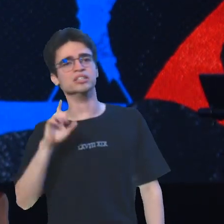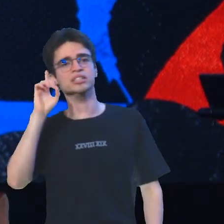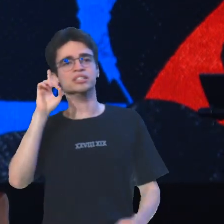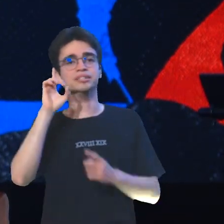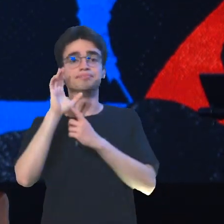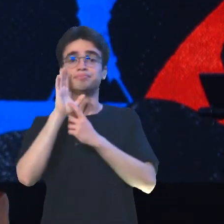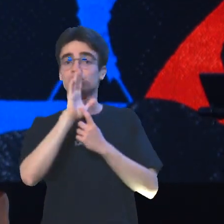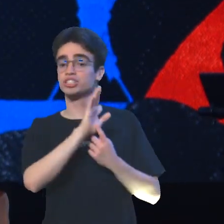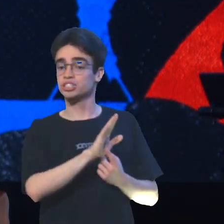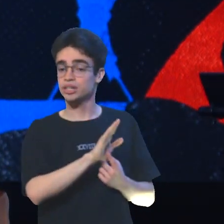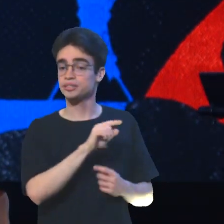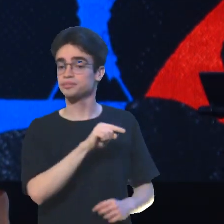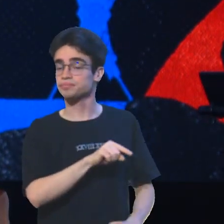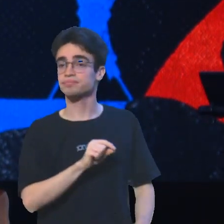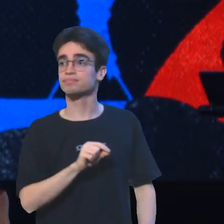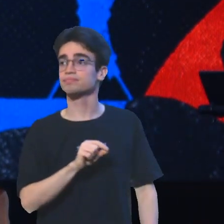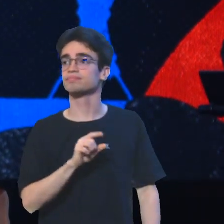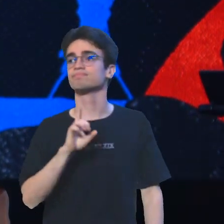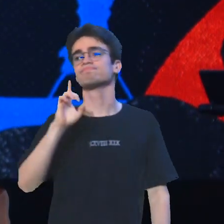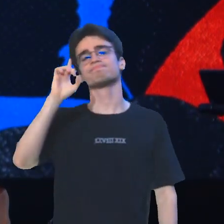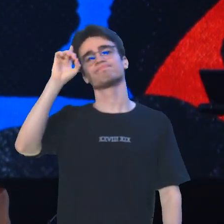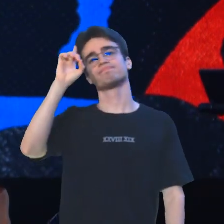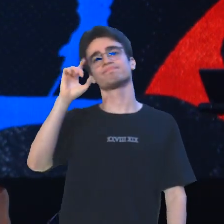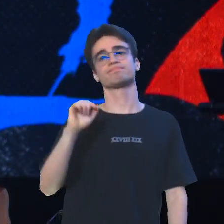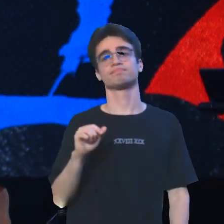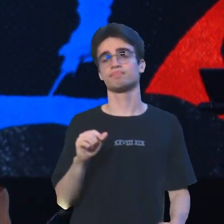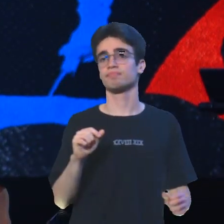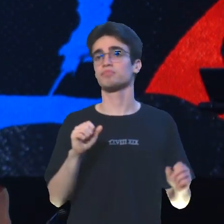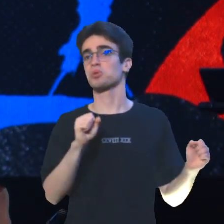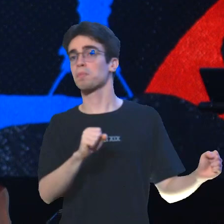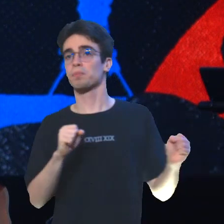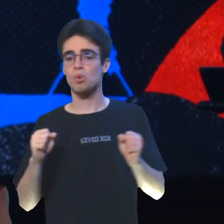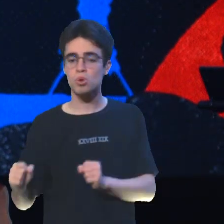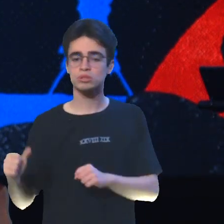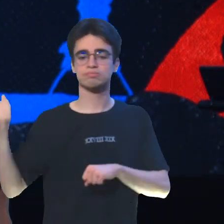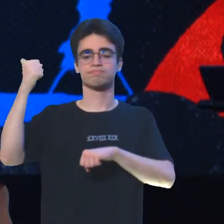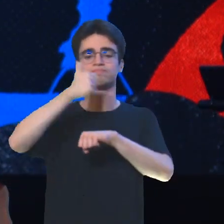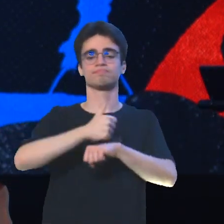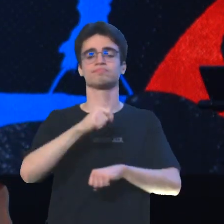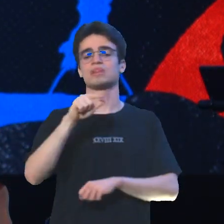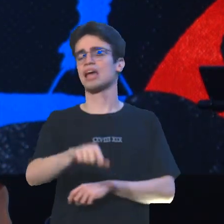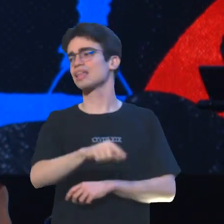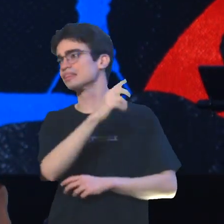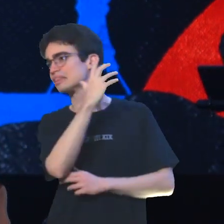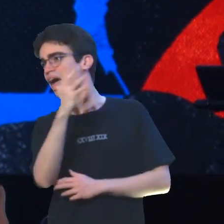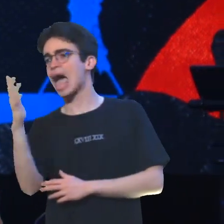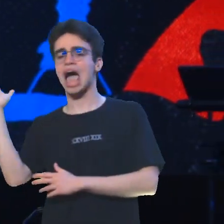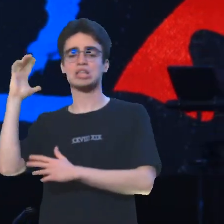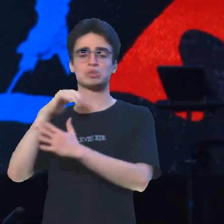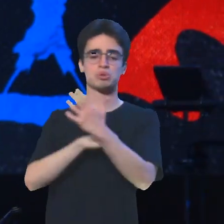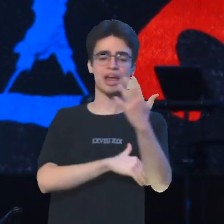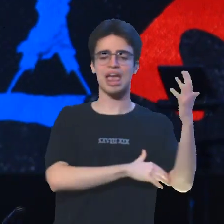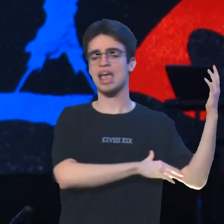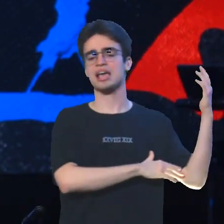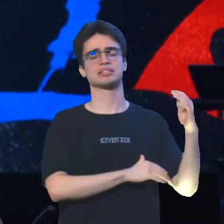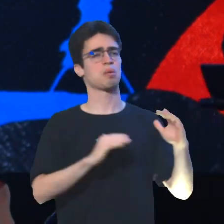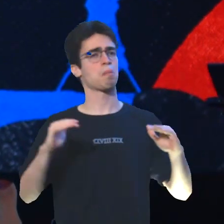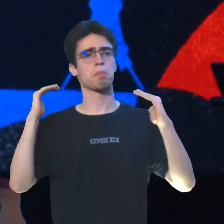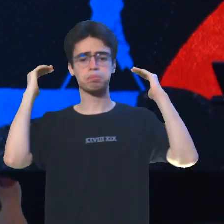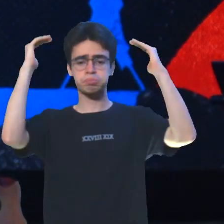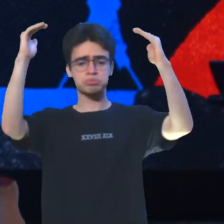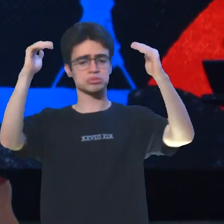para Moisés que ele tinha o poder sobre a natureza e sobre qualquer coisa que